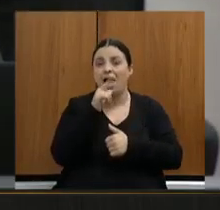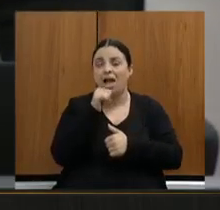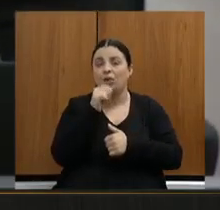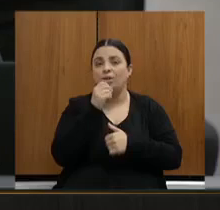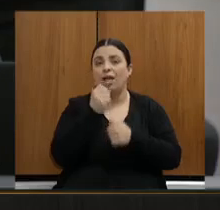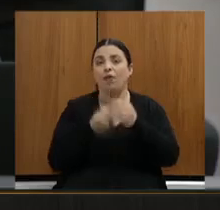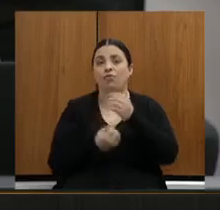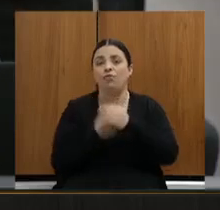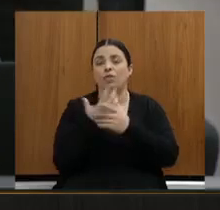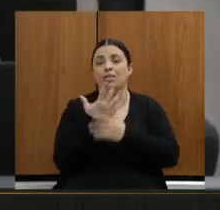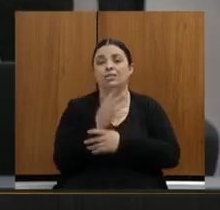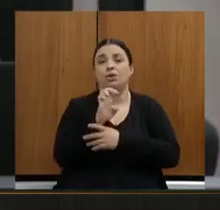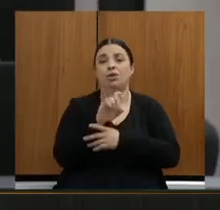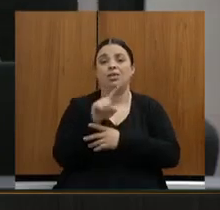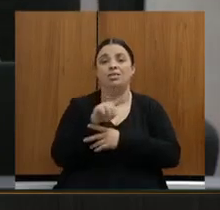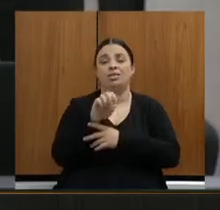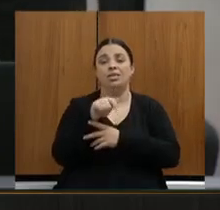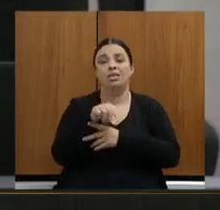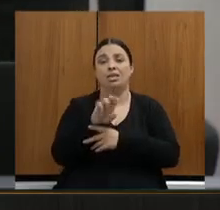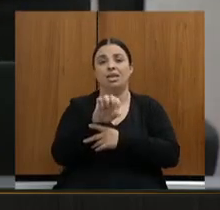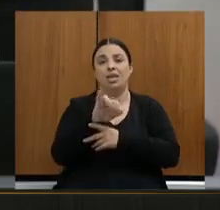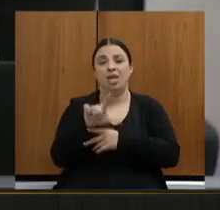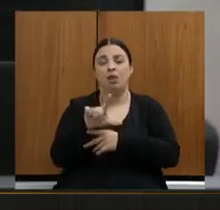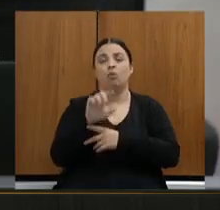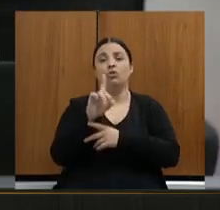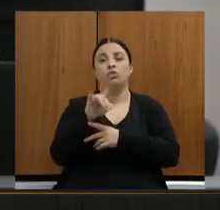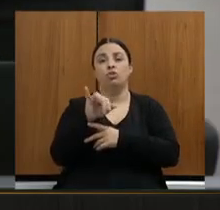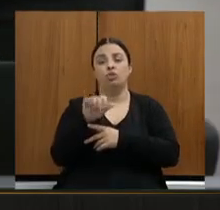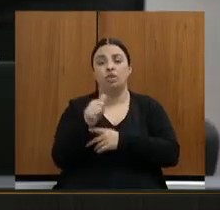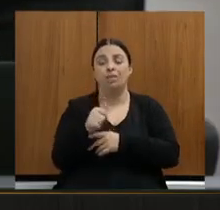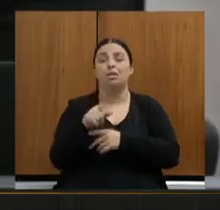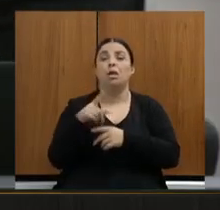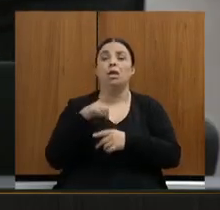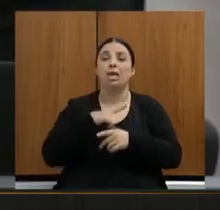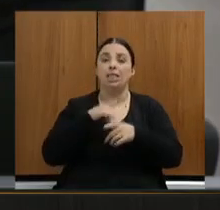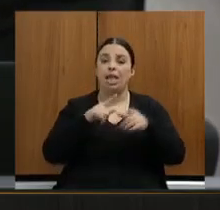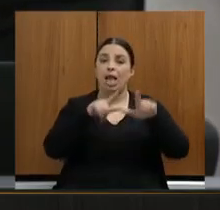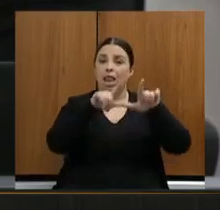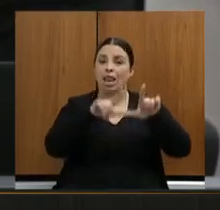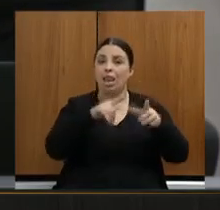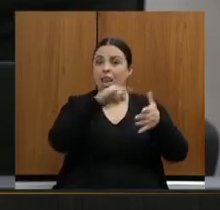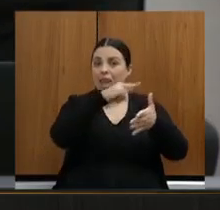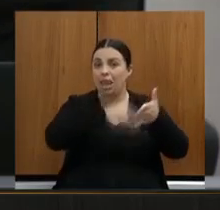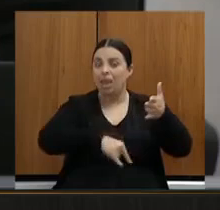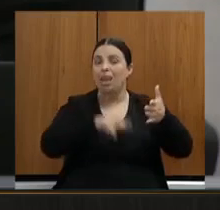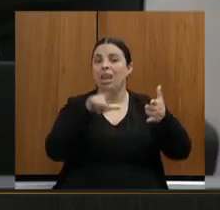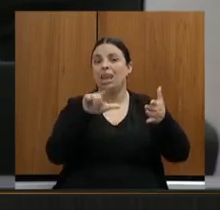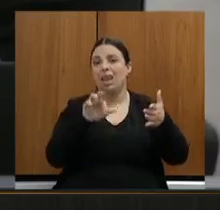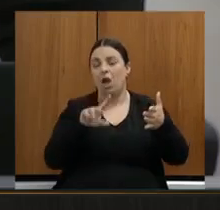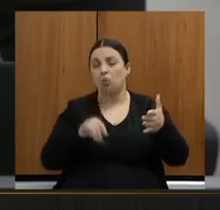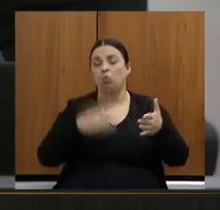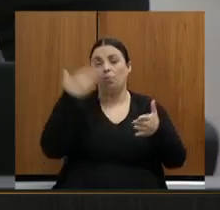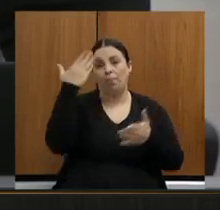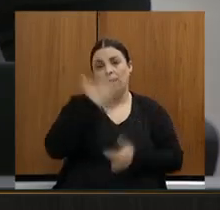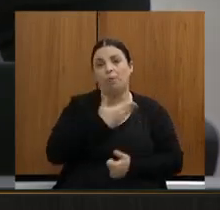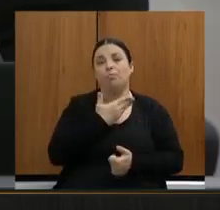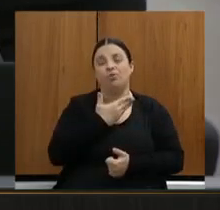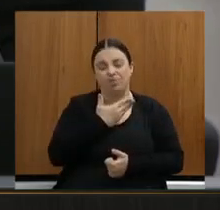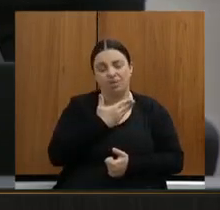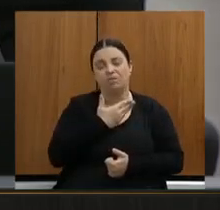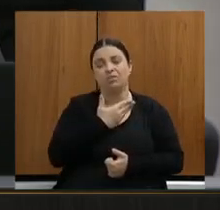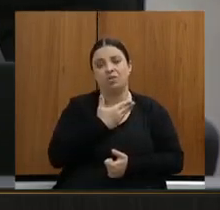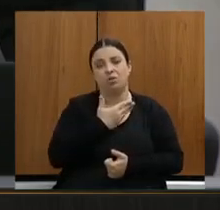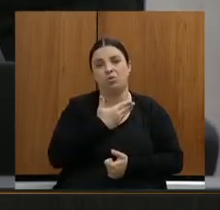de forma a viabilizar o uso de laudos dessa instituição pública estadual para comprovação da